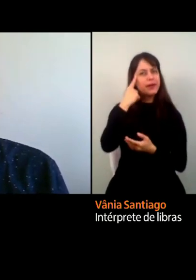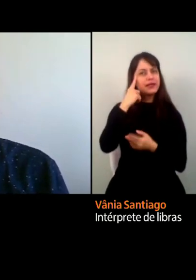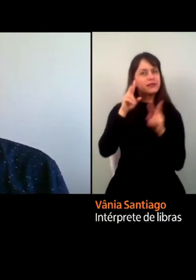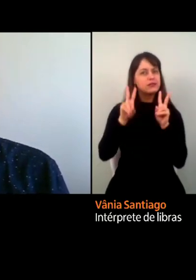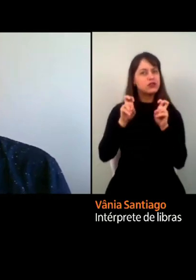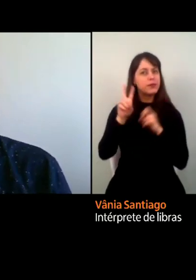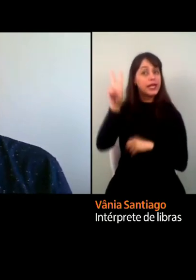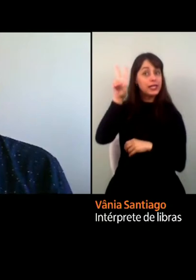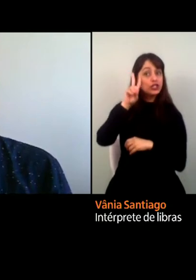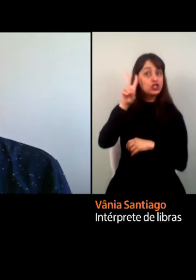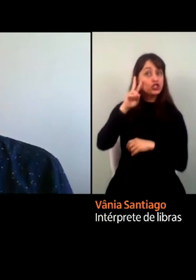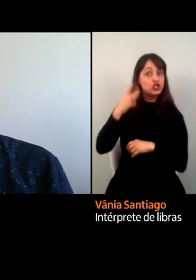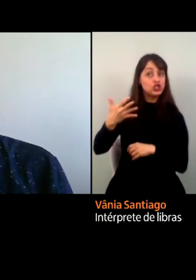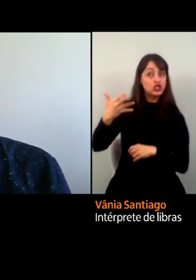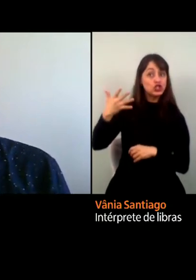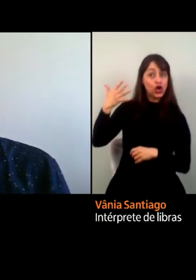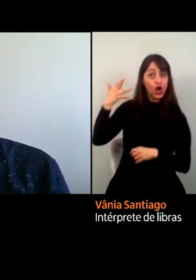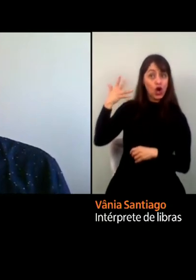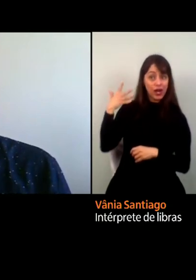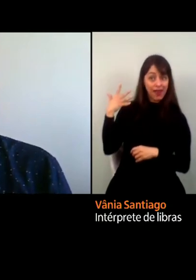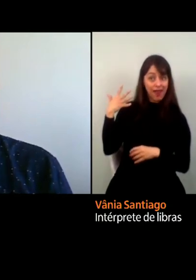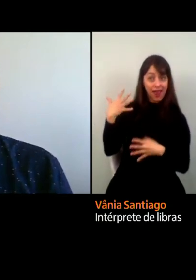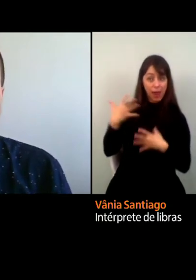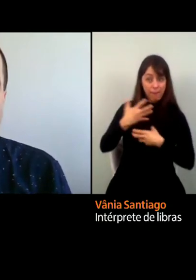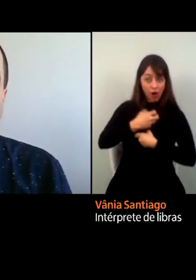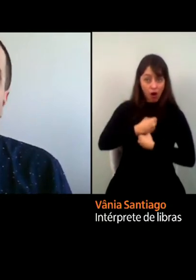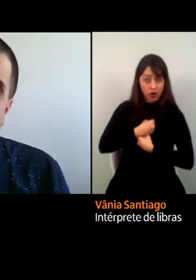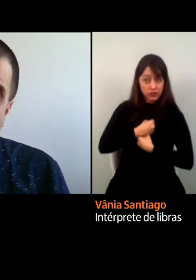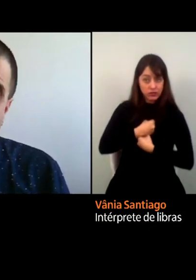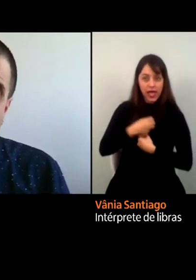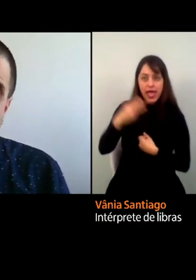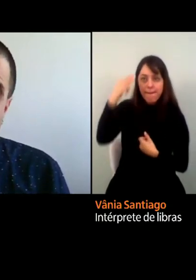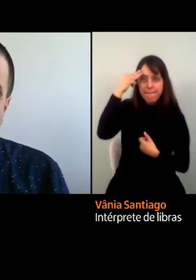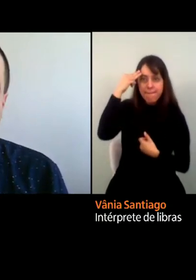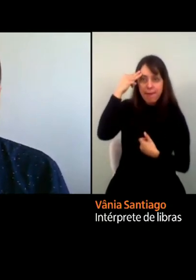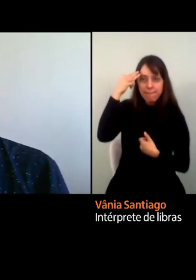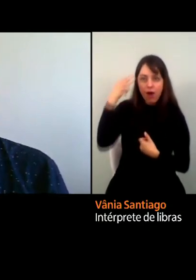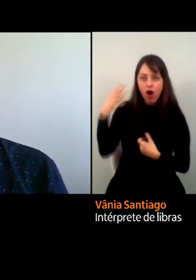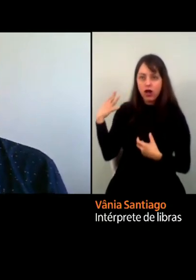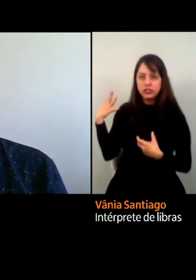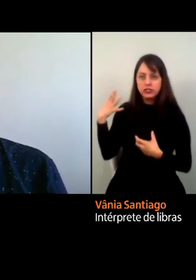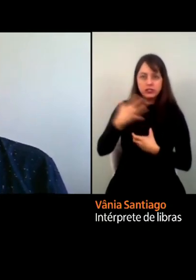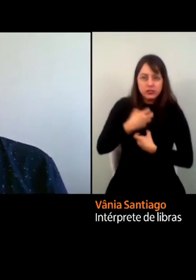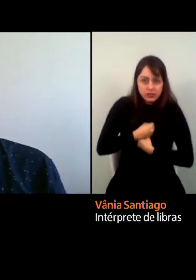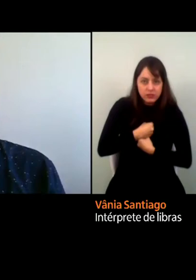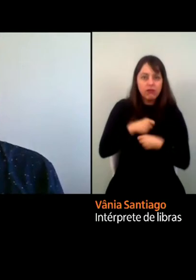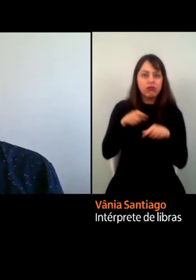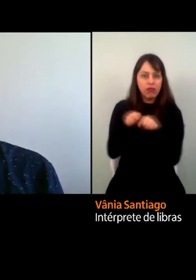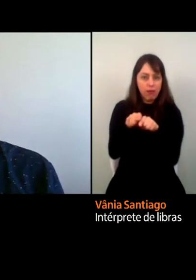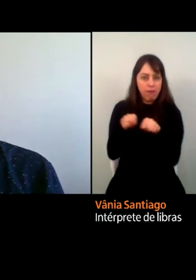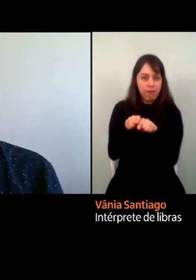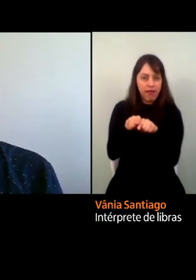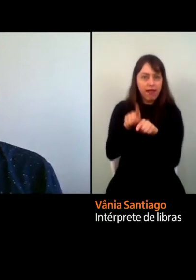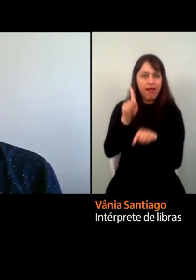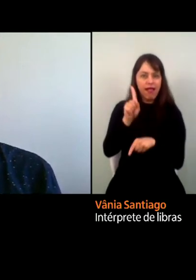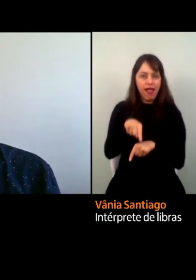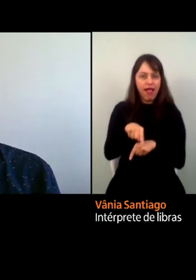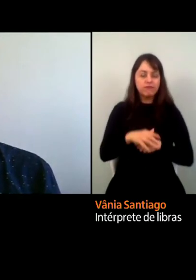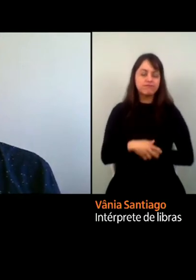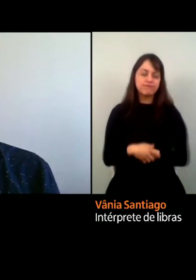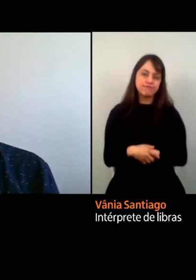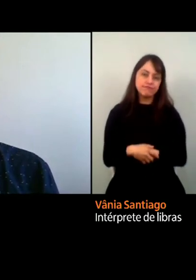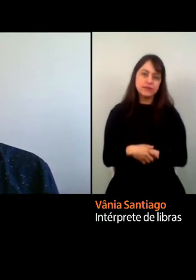de remorso, toda memória é remorso? Eu agradeço